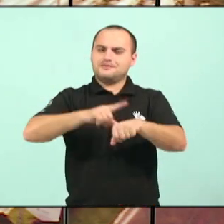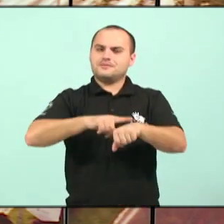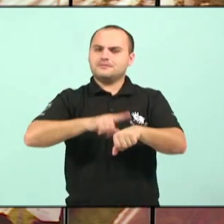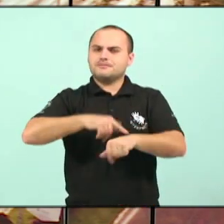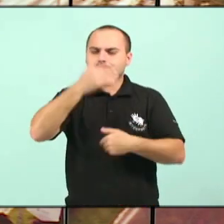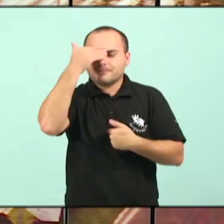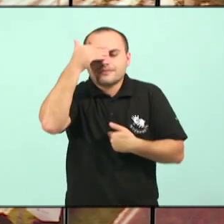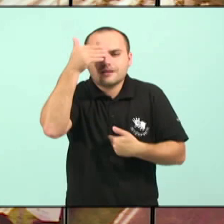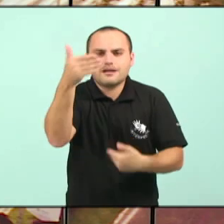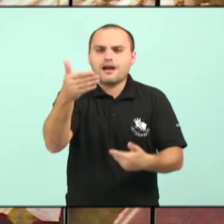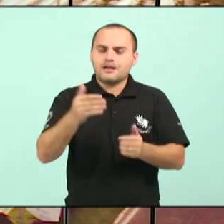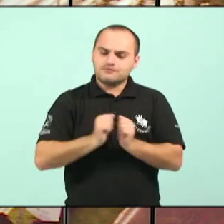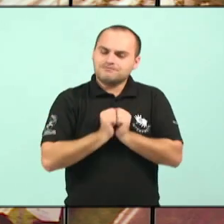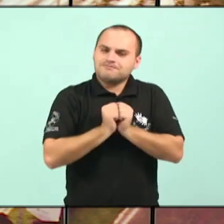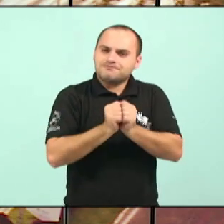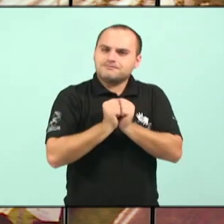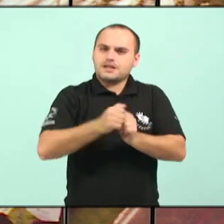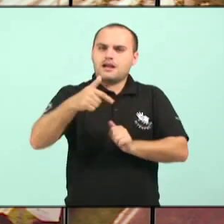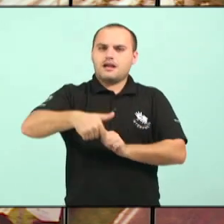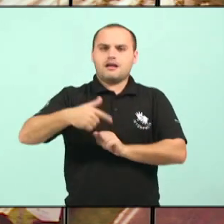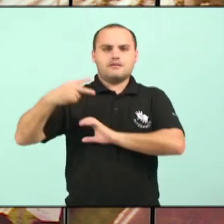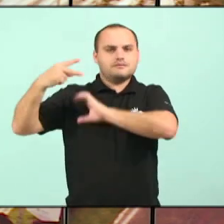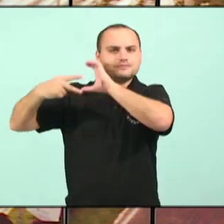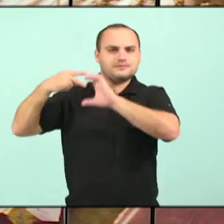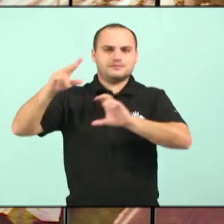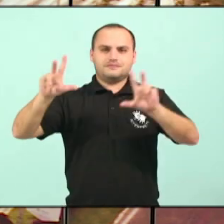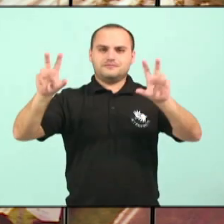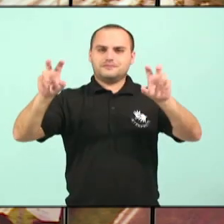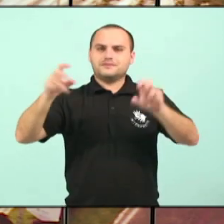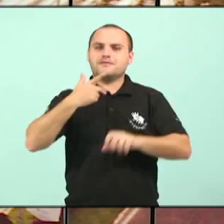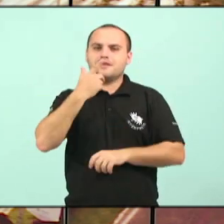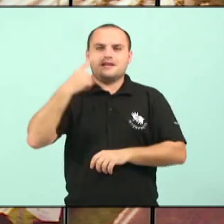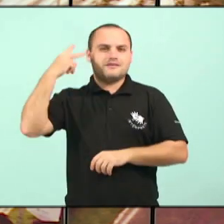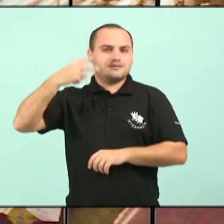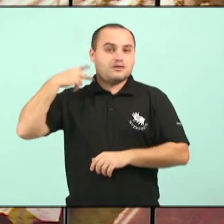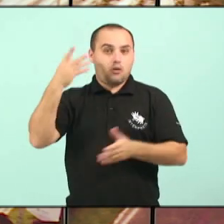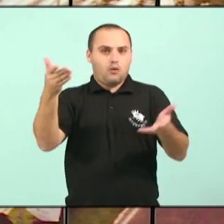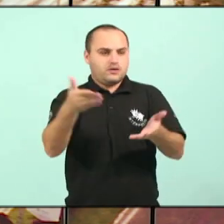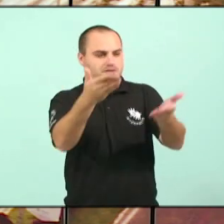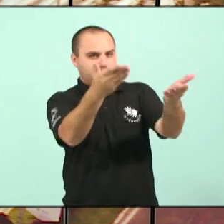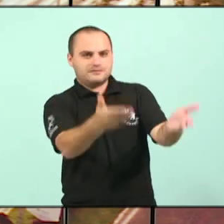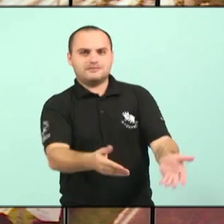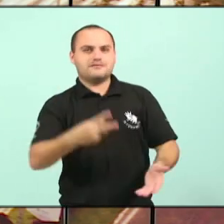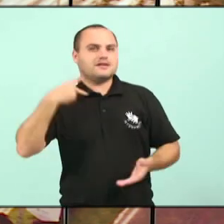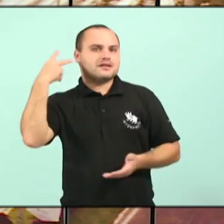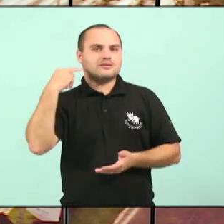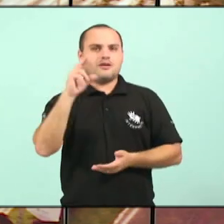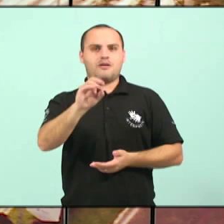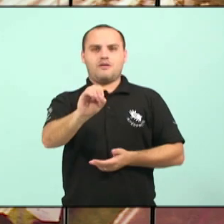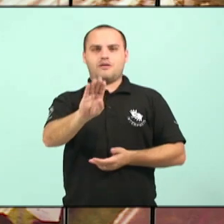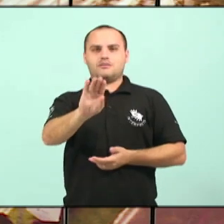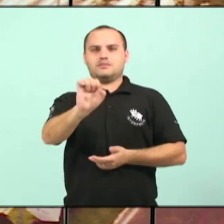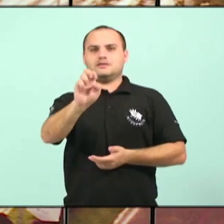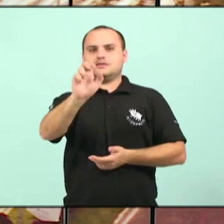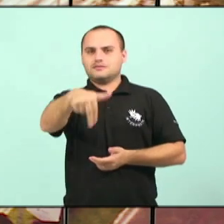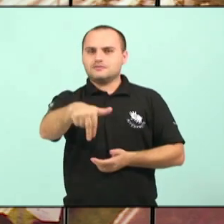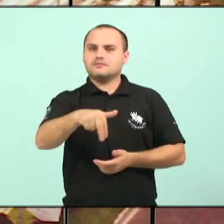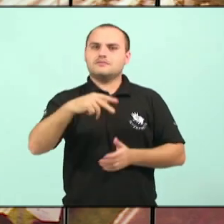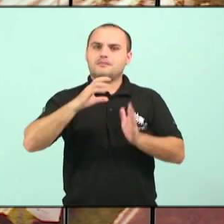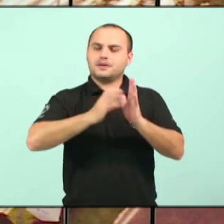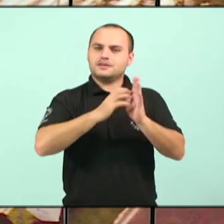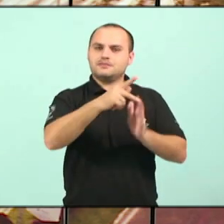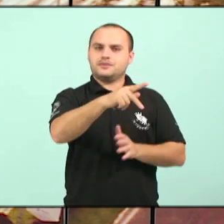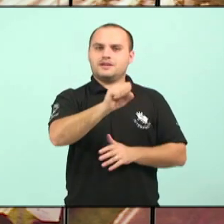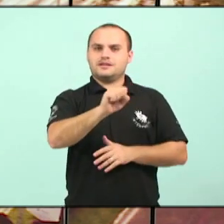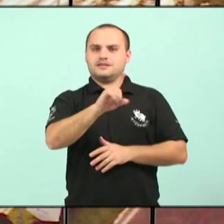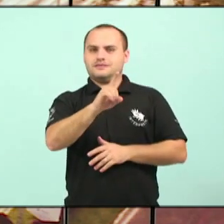obrigado pela companhia com o programa Fala Vereador. Hoje, vereador Robson Coelho, do PSDB. Meus amigos,